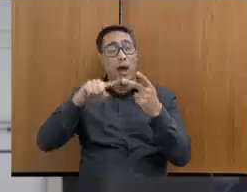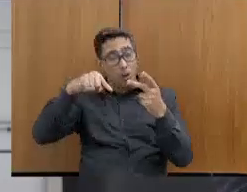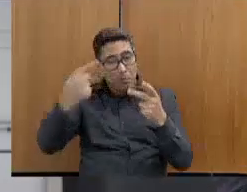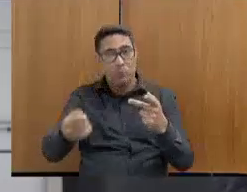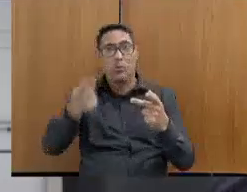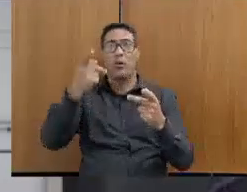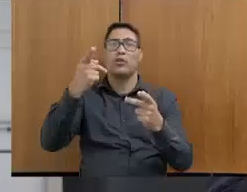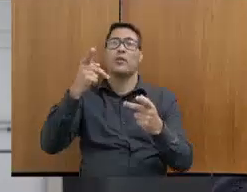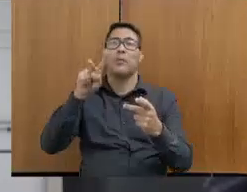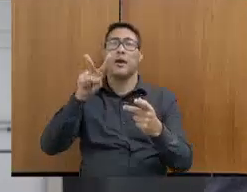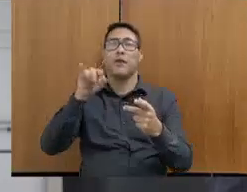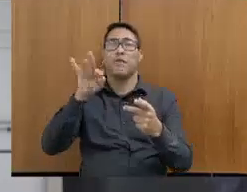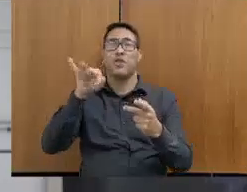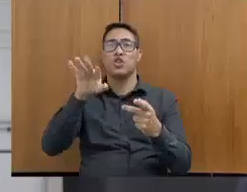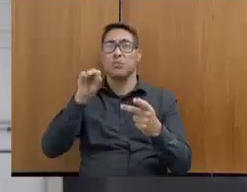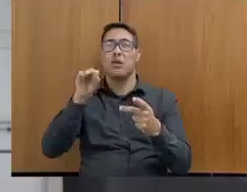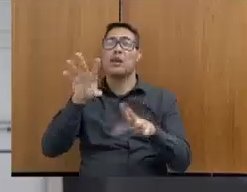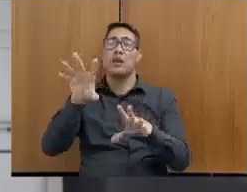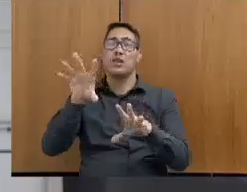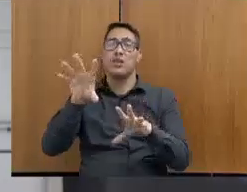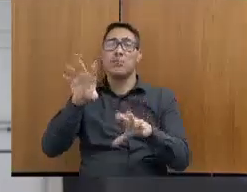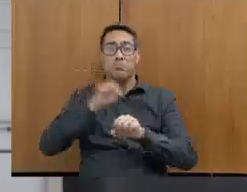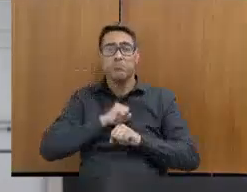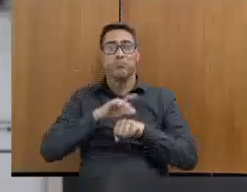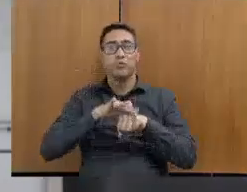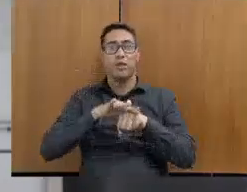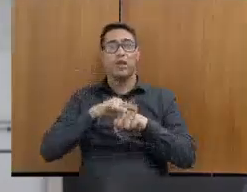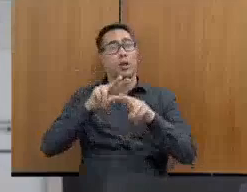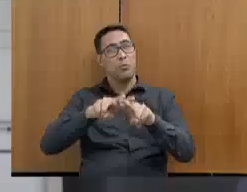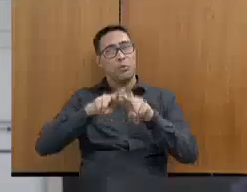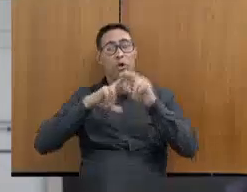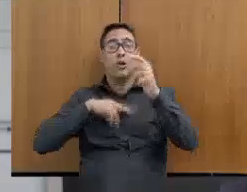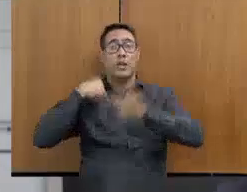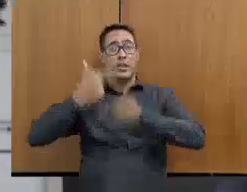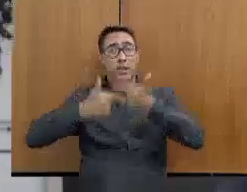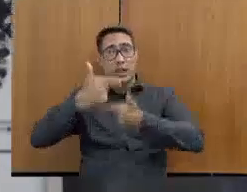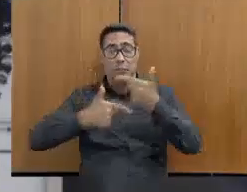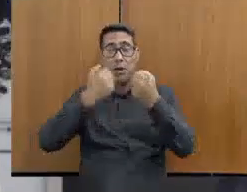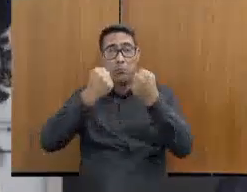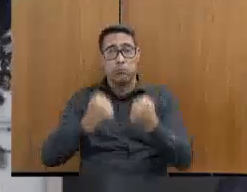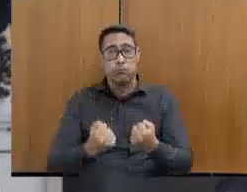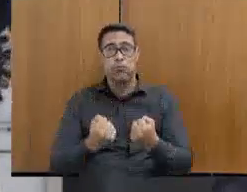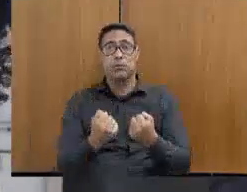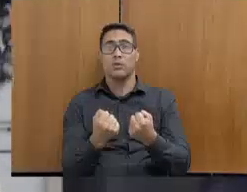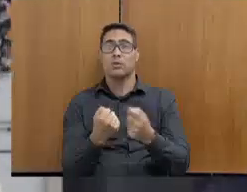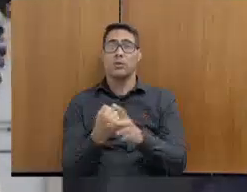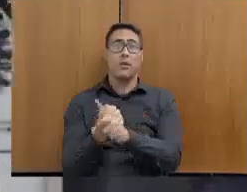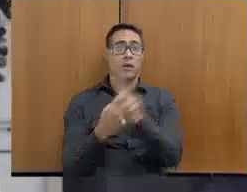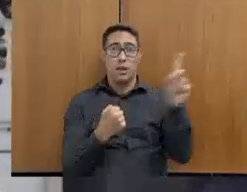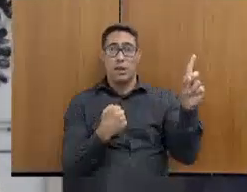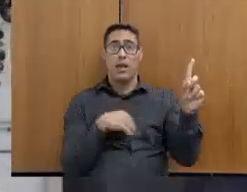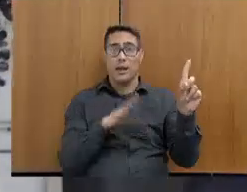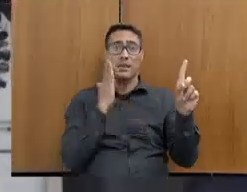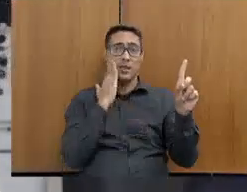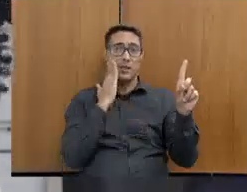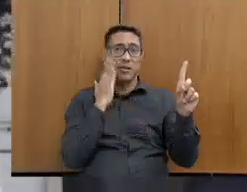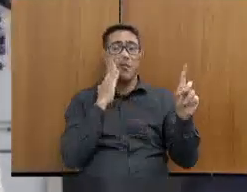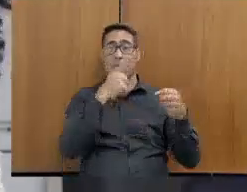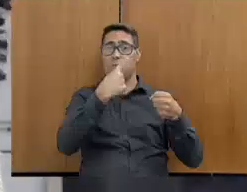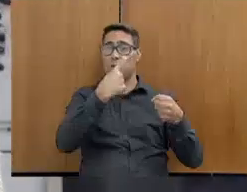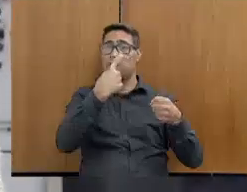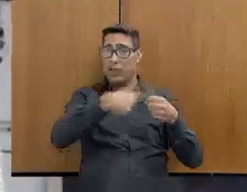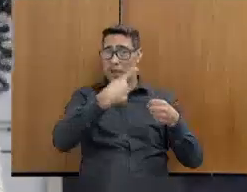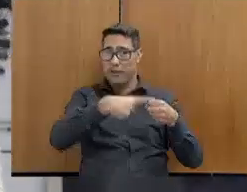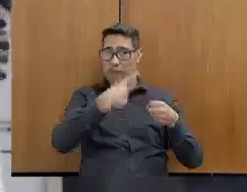própria saúde por excesso de trabalho e por não conseguir entregar nós estamos falando de uma cidade que infelizmente a violência contra as mulheres não